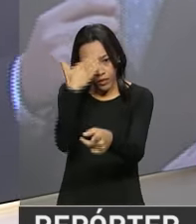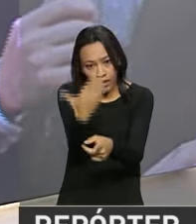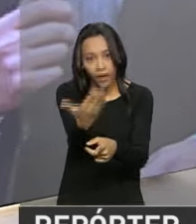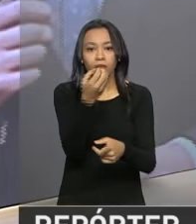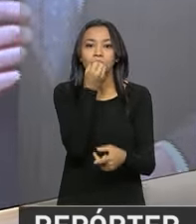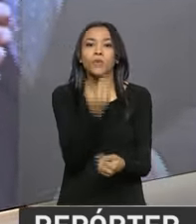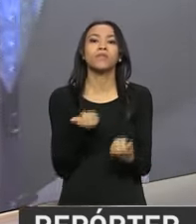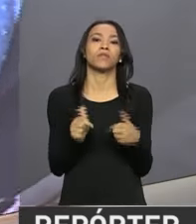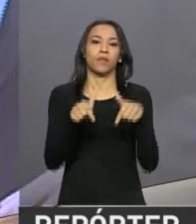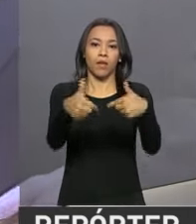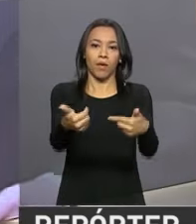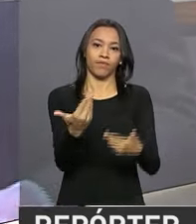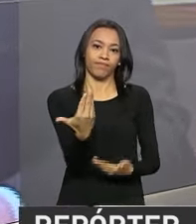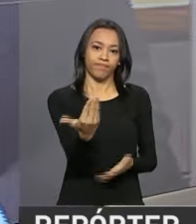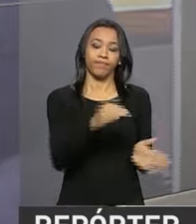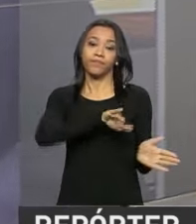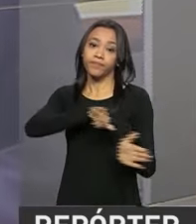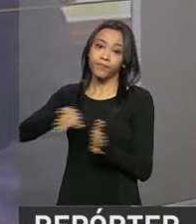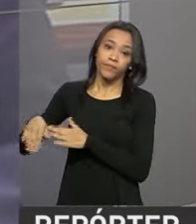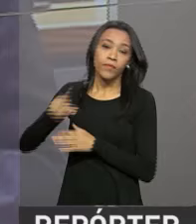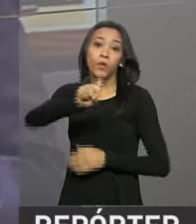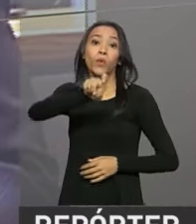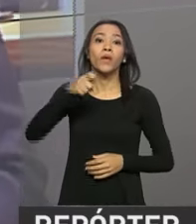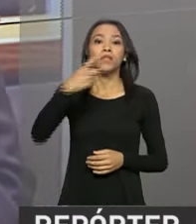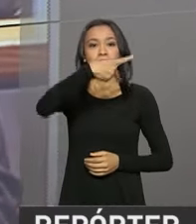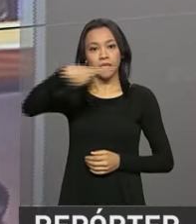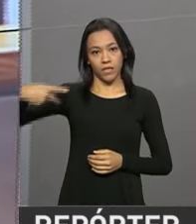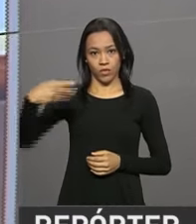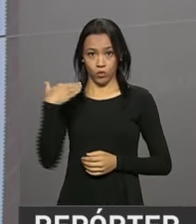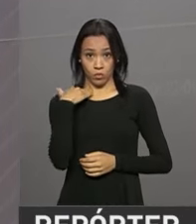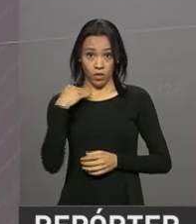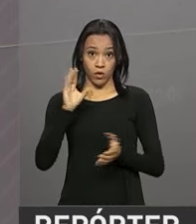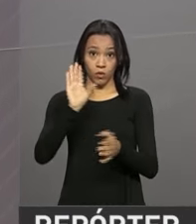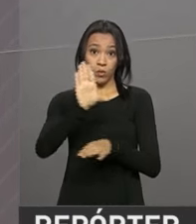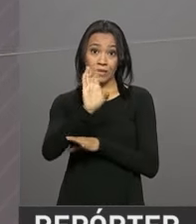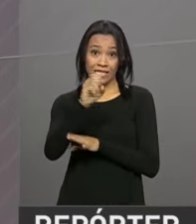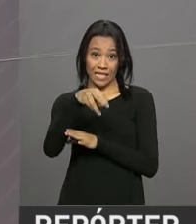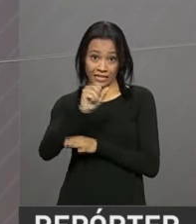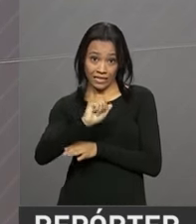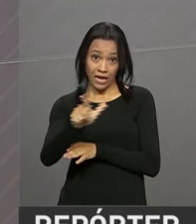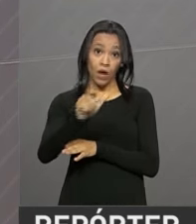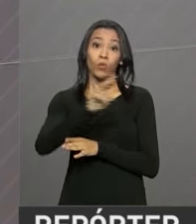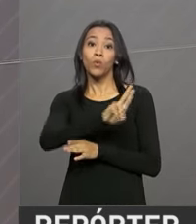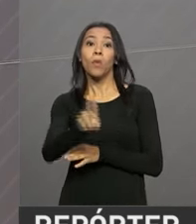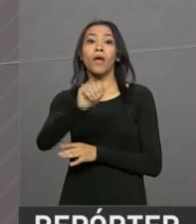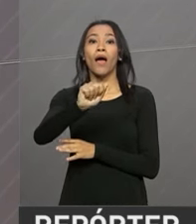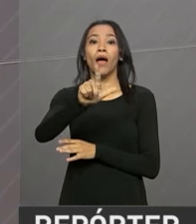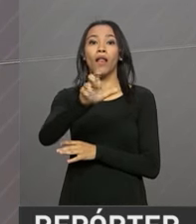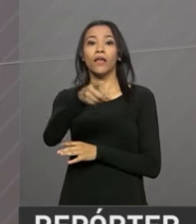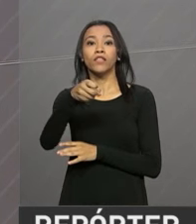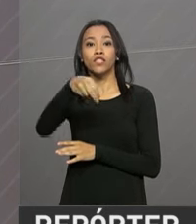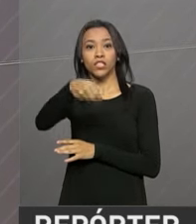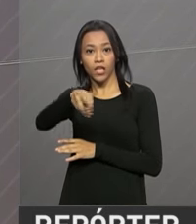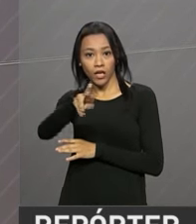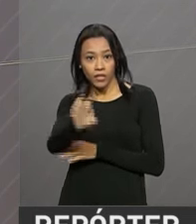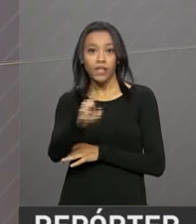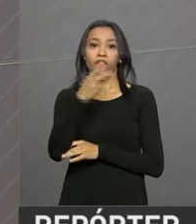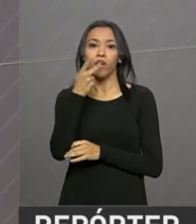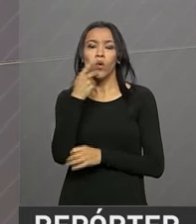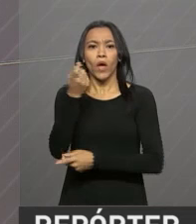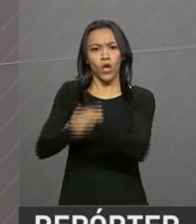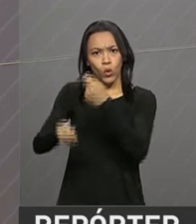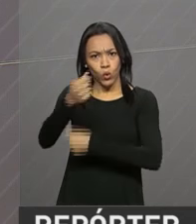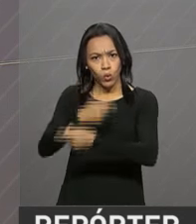João. Bom trabalho para você. E o ex-presidente do Banco Central, Alexandre Tombini, disse em nota que o economista